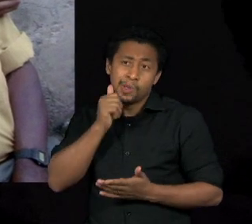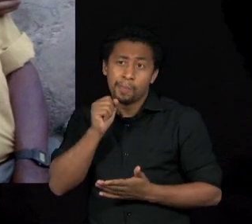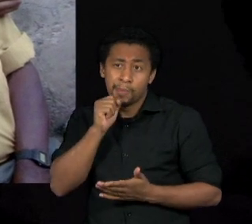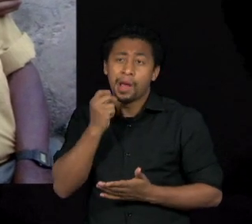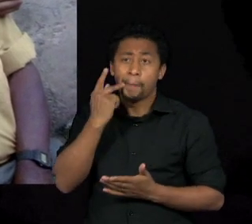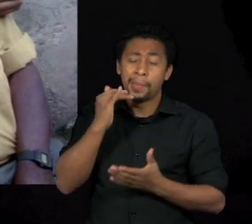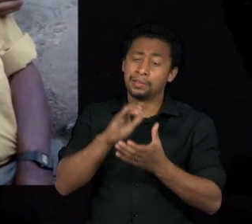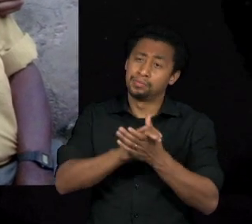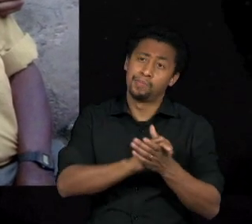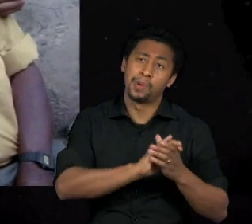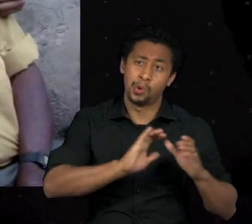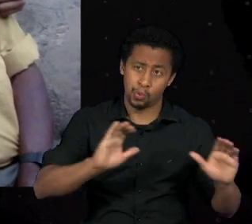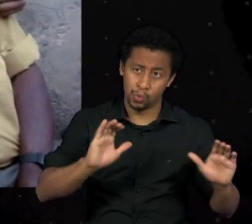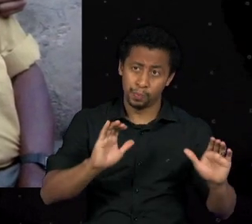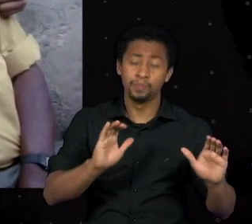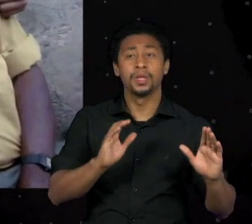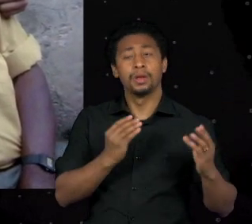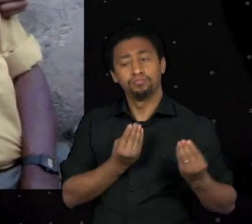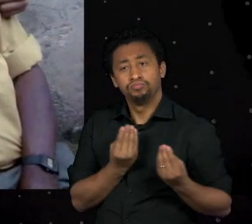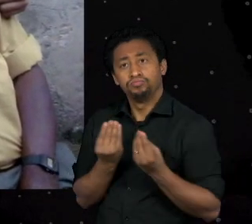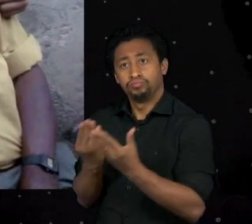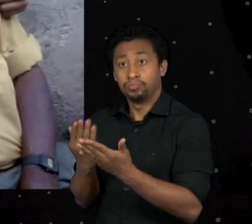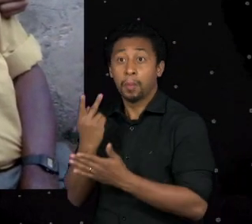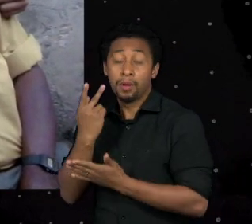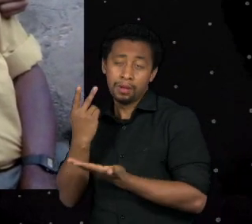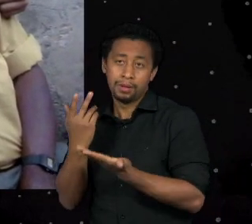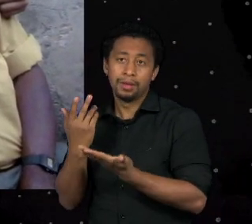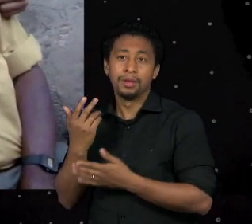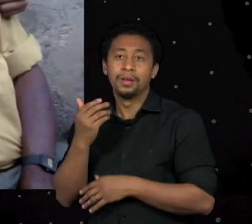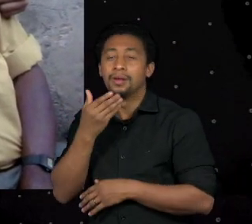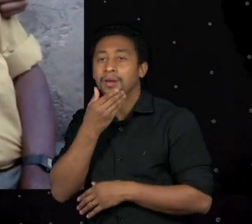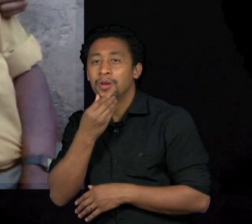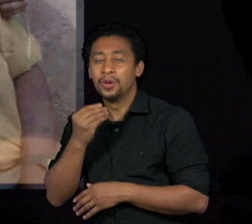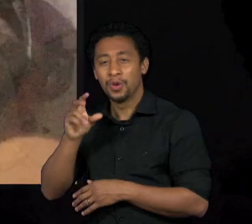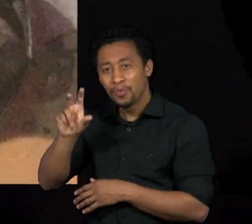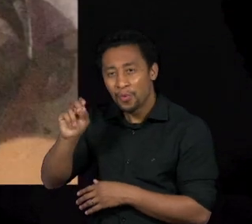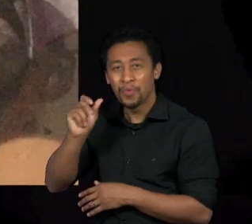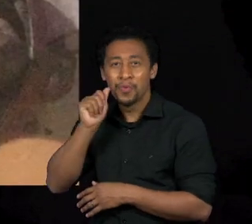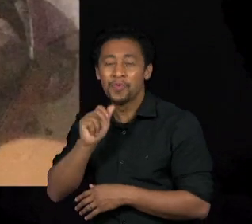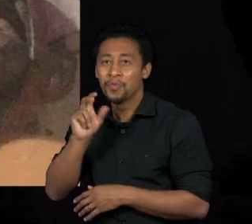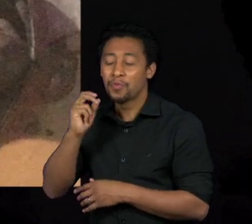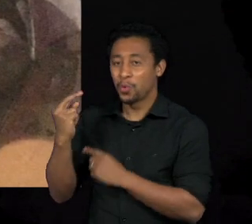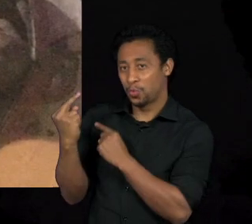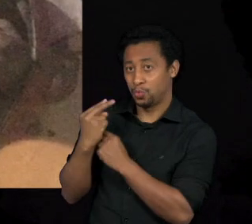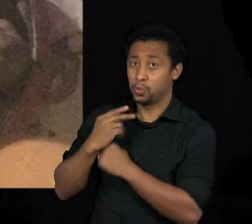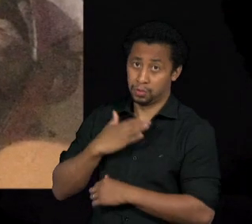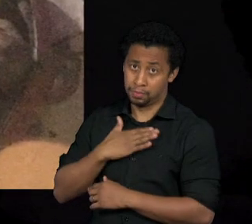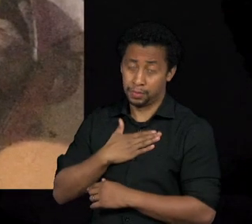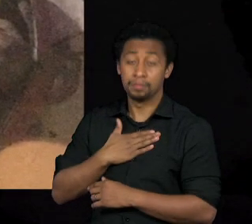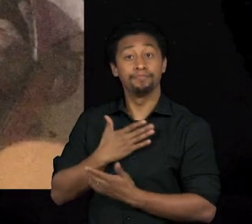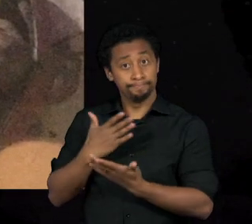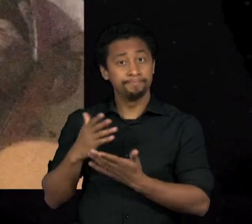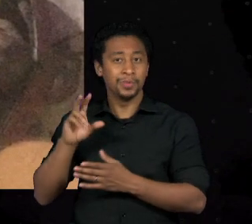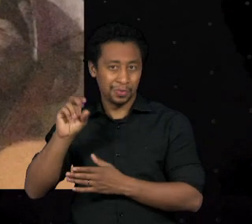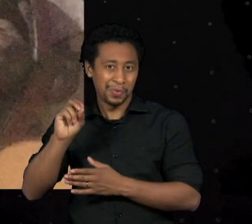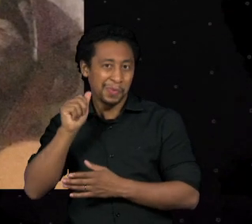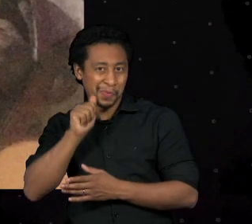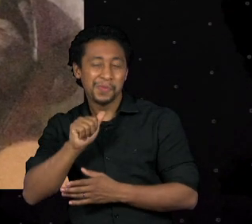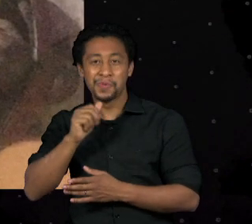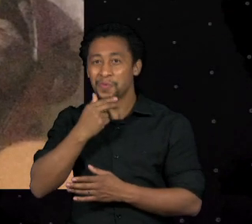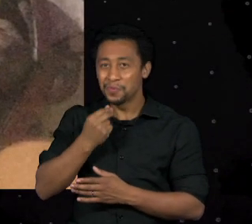um autodidata em vários instrumentos musicais, né? Meu avô sempre gostou de música, sempre tocou violão, acordeão, piano,